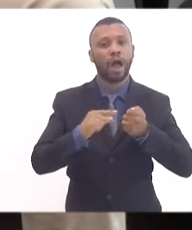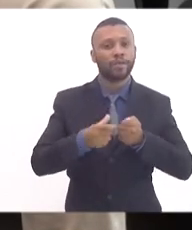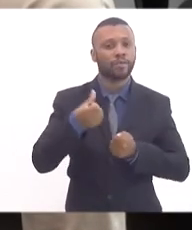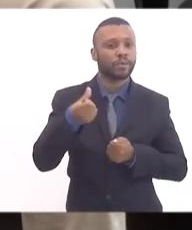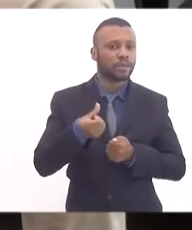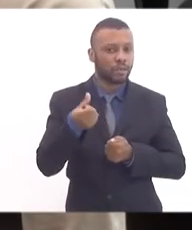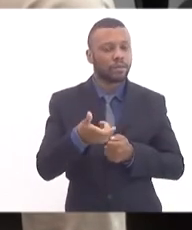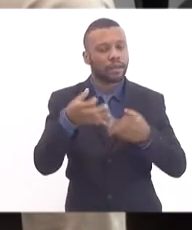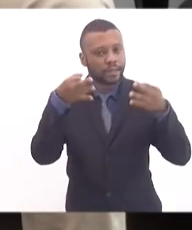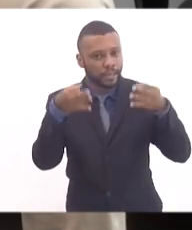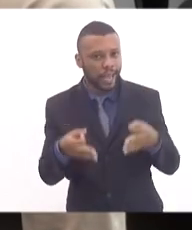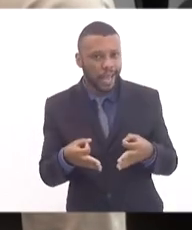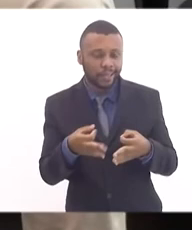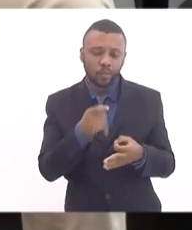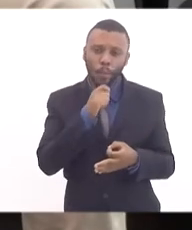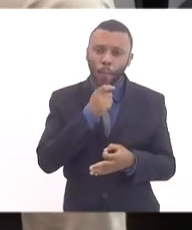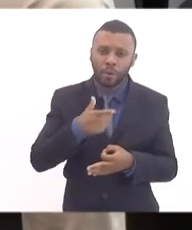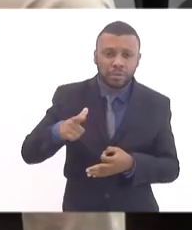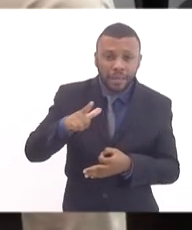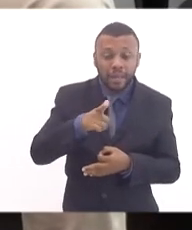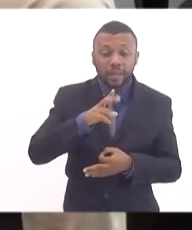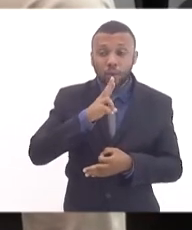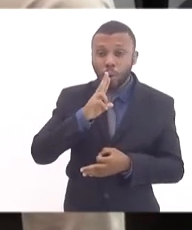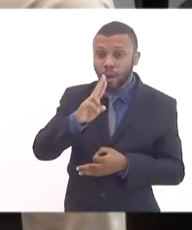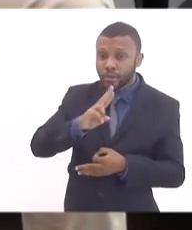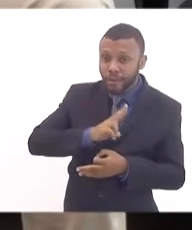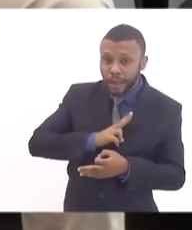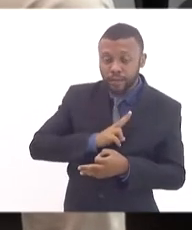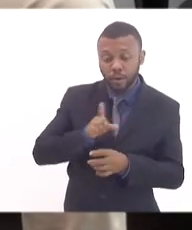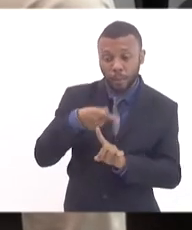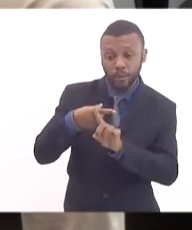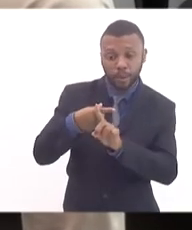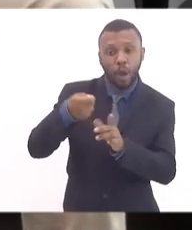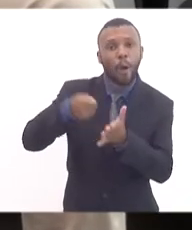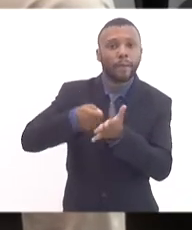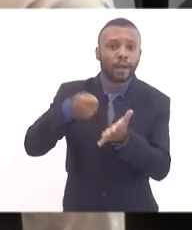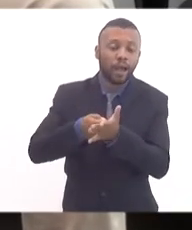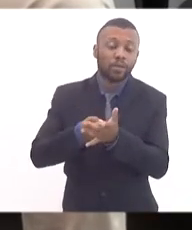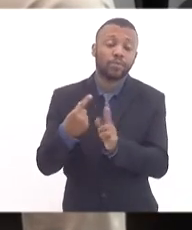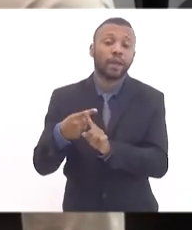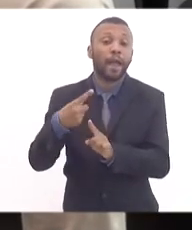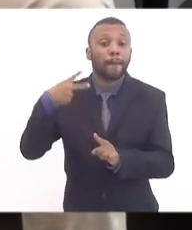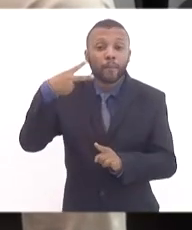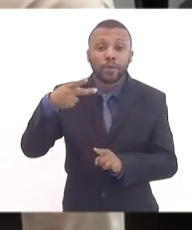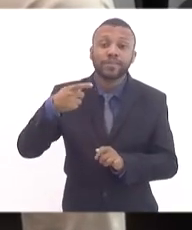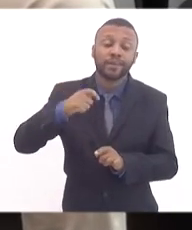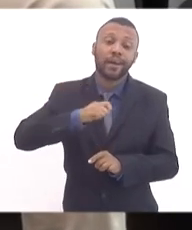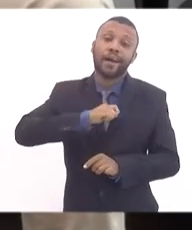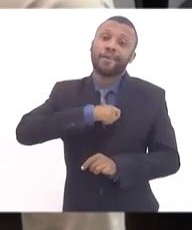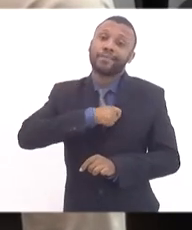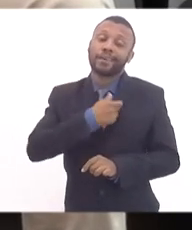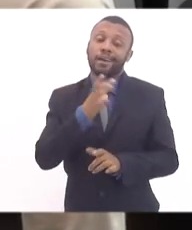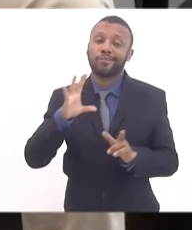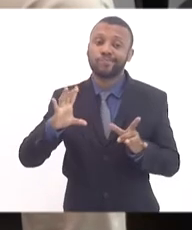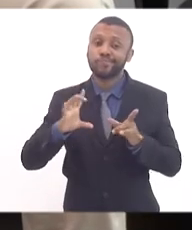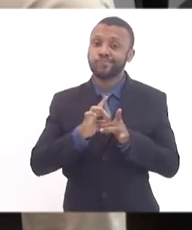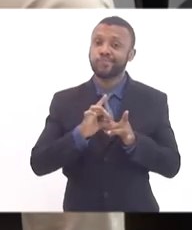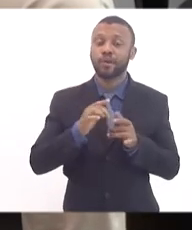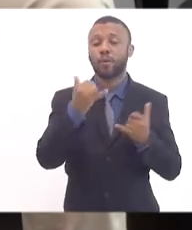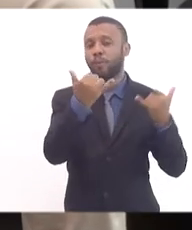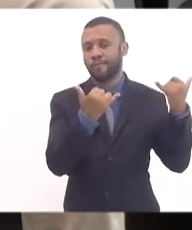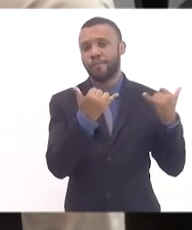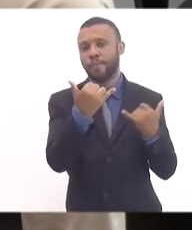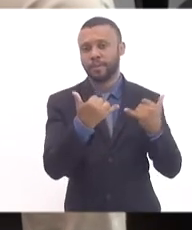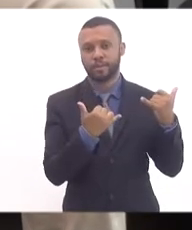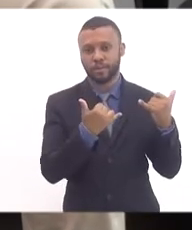acertada ainda que ele não devia que o resultado é que ser positivo porque eu acho que política fiscal só se faz com dados E aí eu acho que a parte